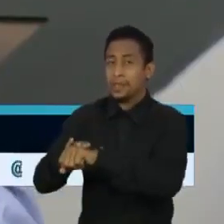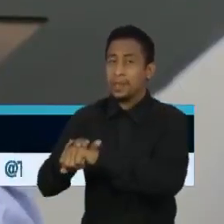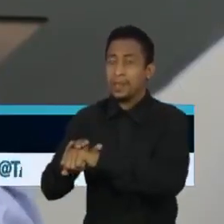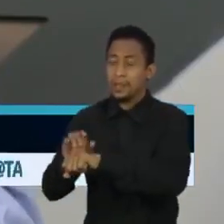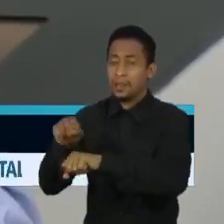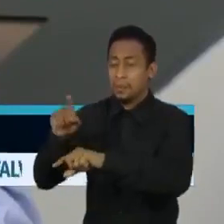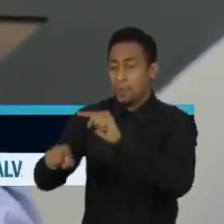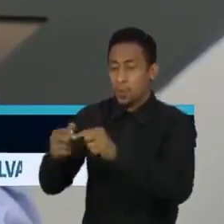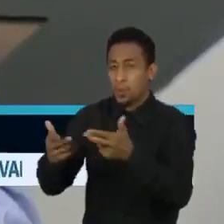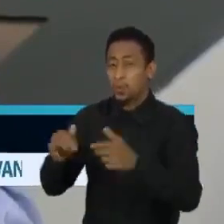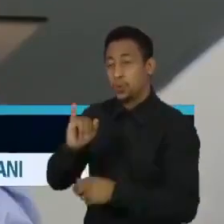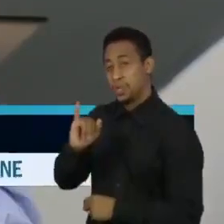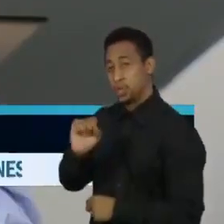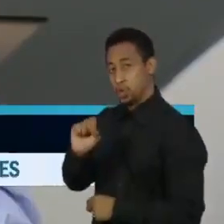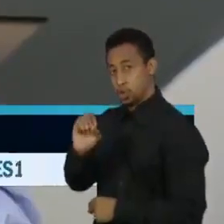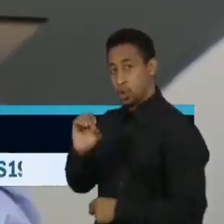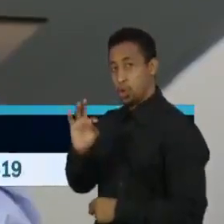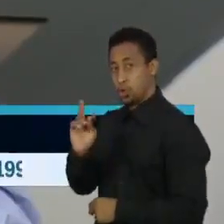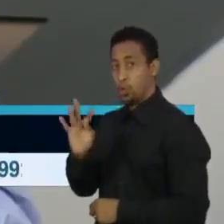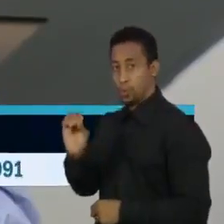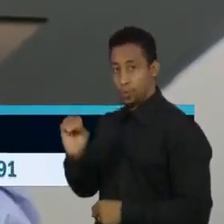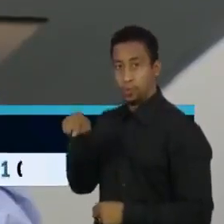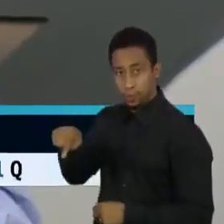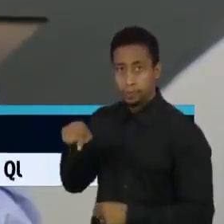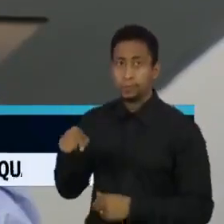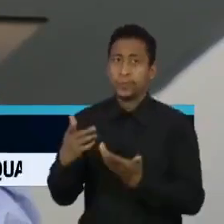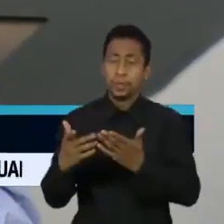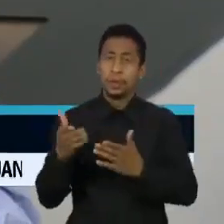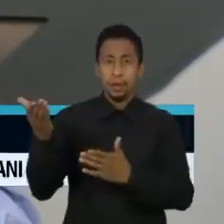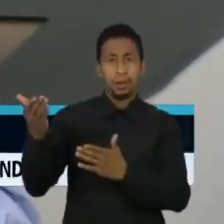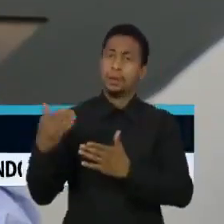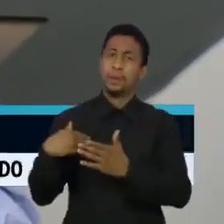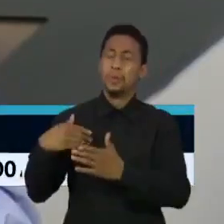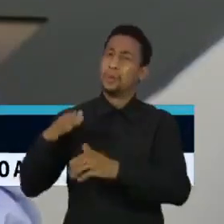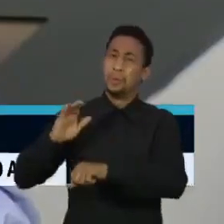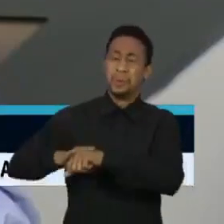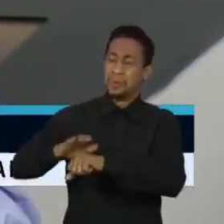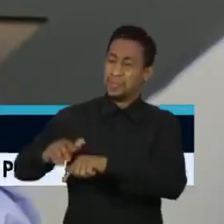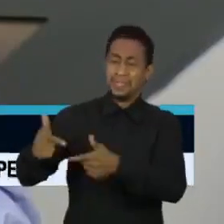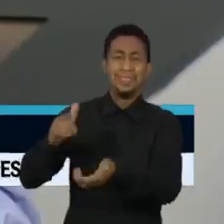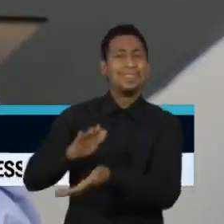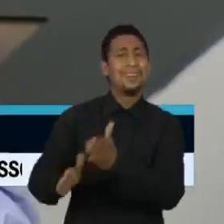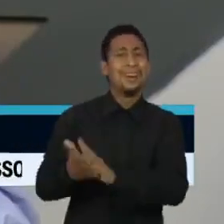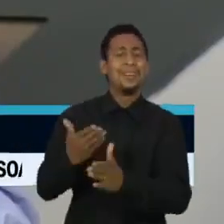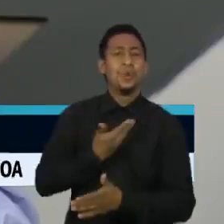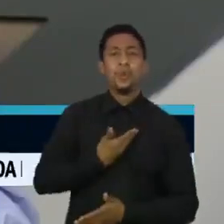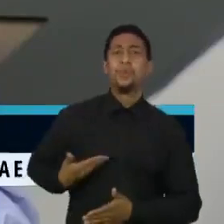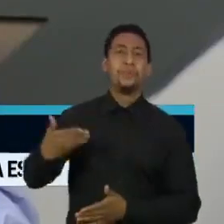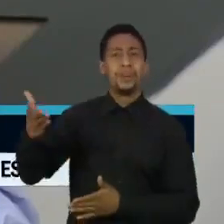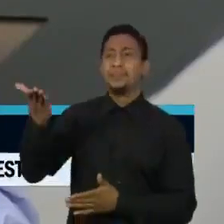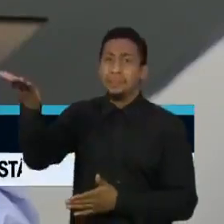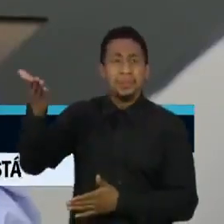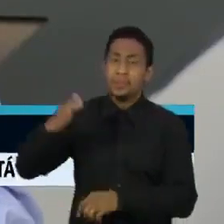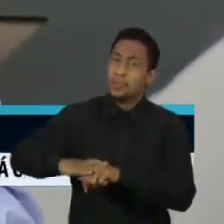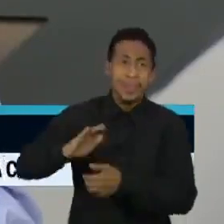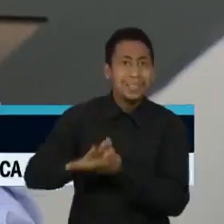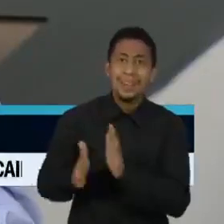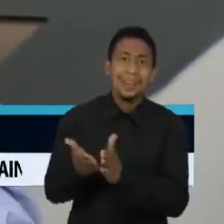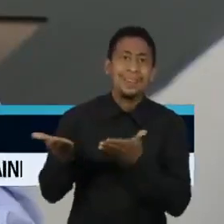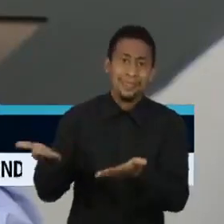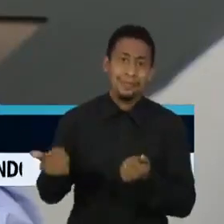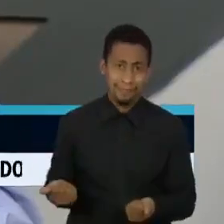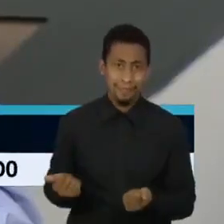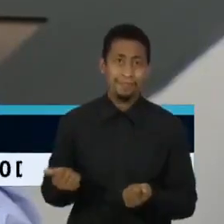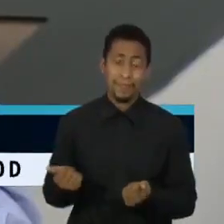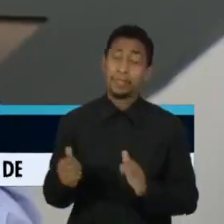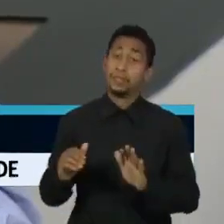com um problema muito grave e o nome desse problema é desgoverno. O que estamos enfrentando é desgoverno. E